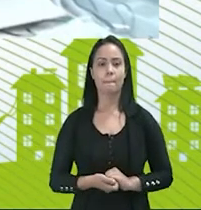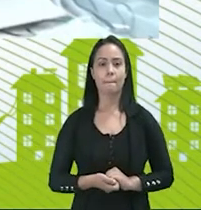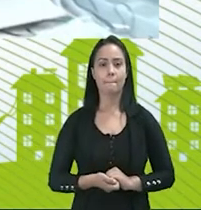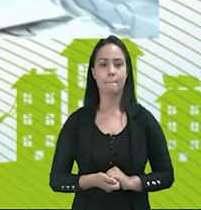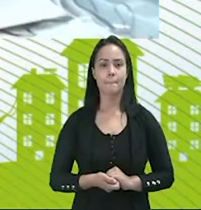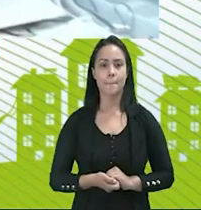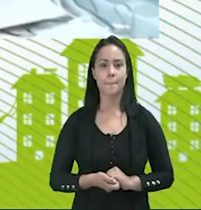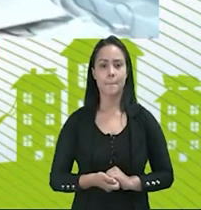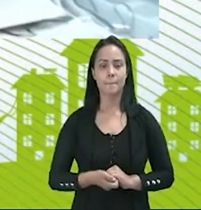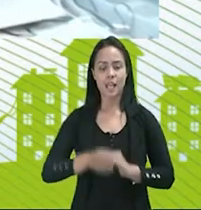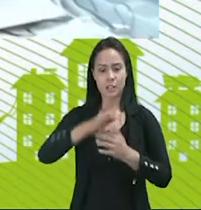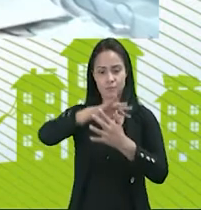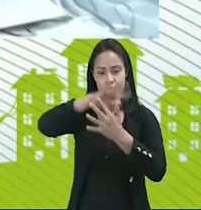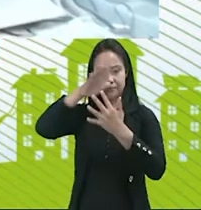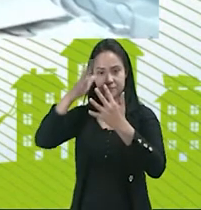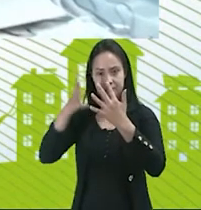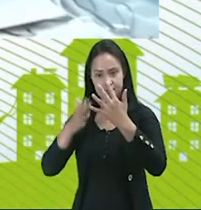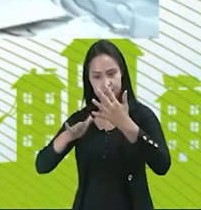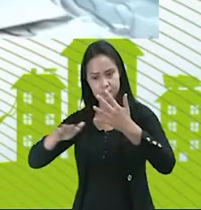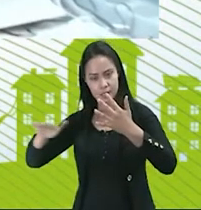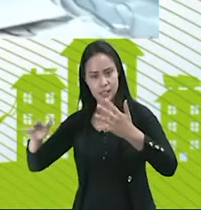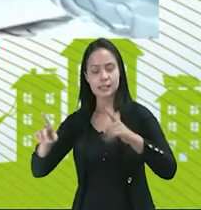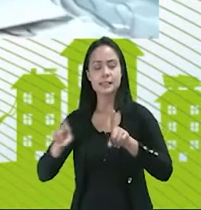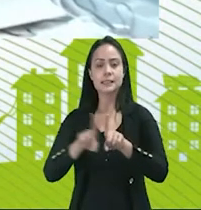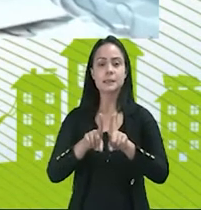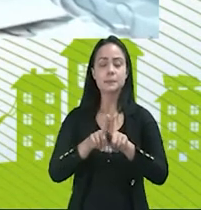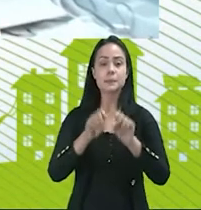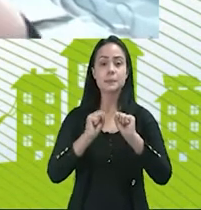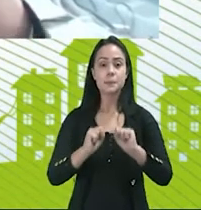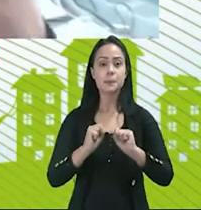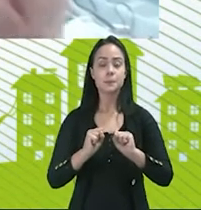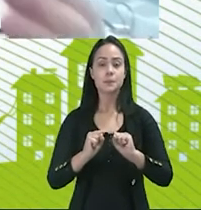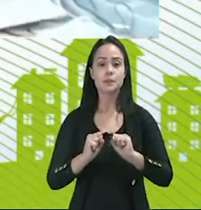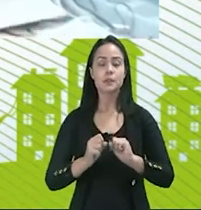a jurisprudência, mas também nós possamos